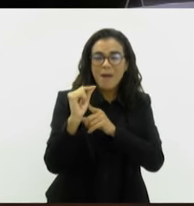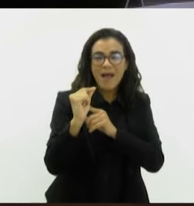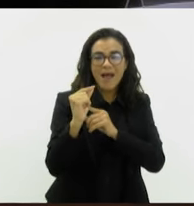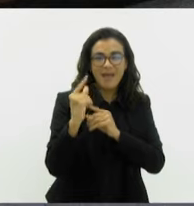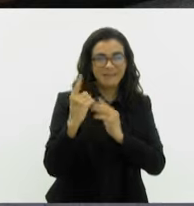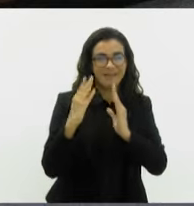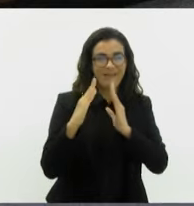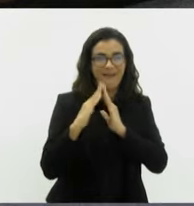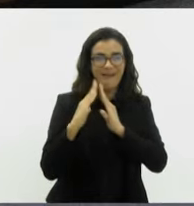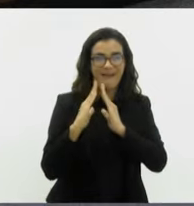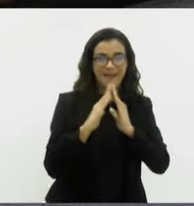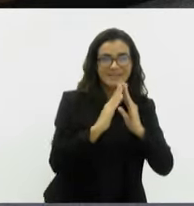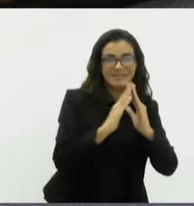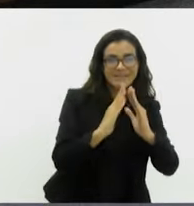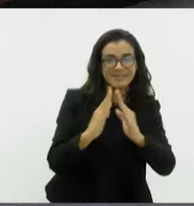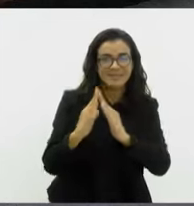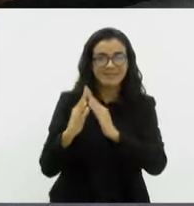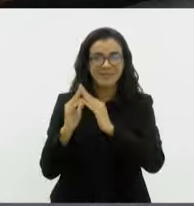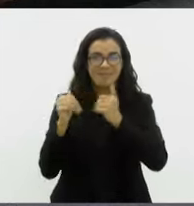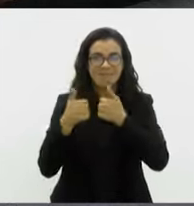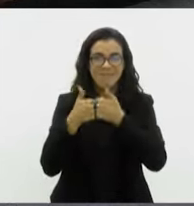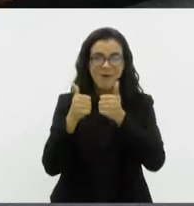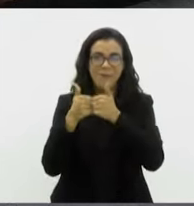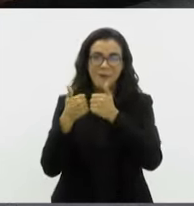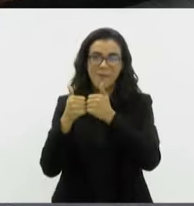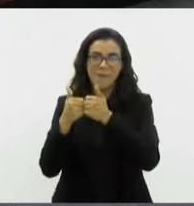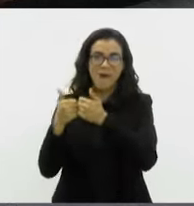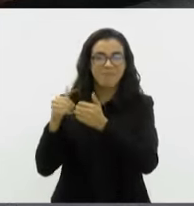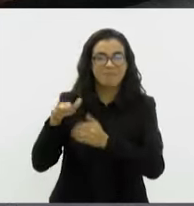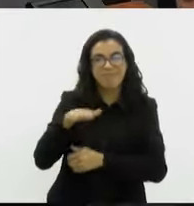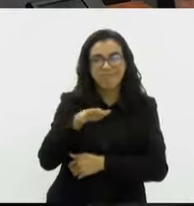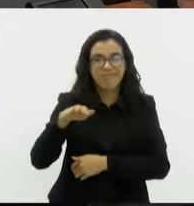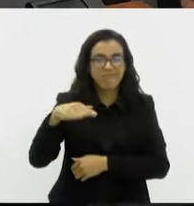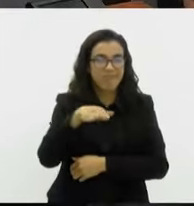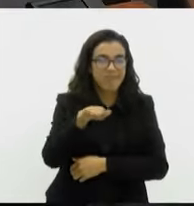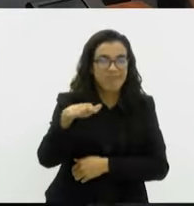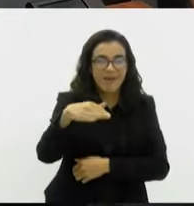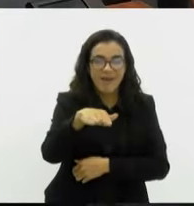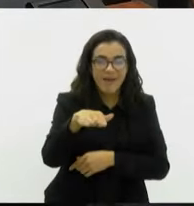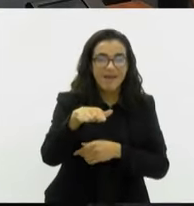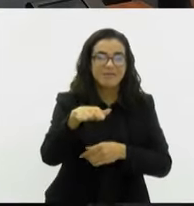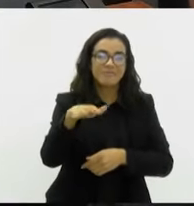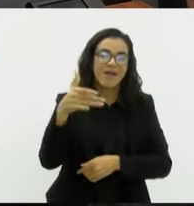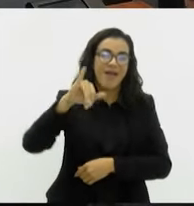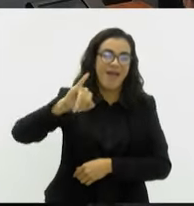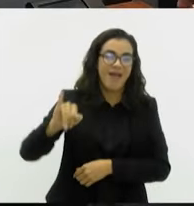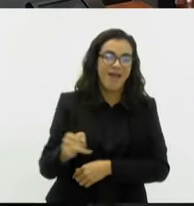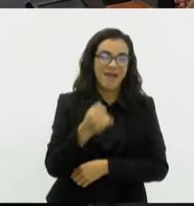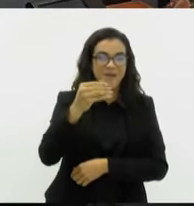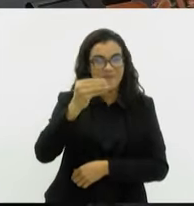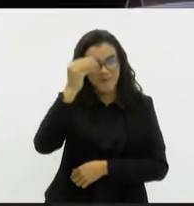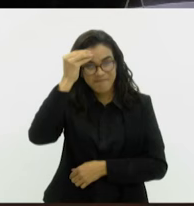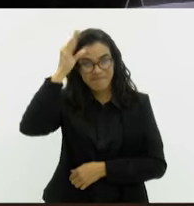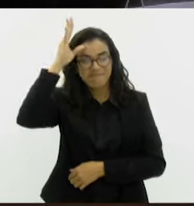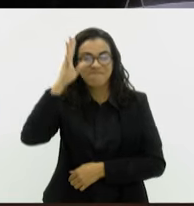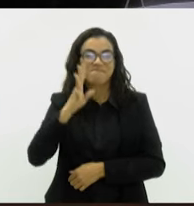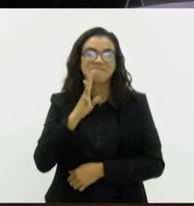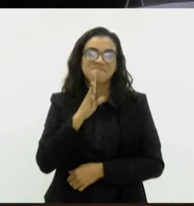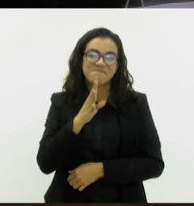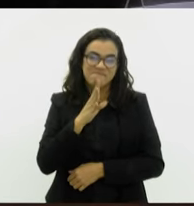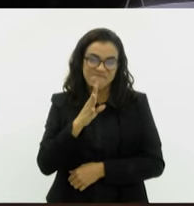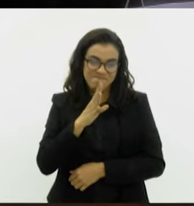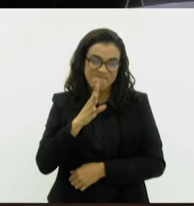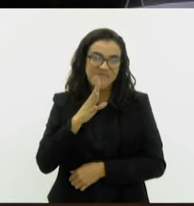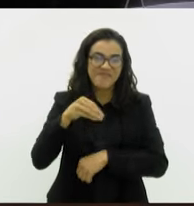suas residências para aproveitar a todo esse conhecimento toda essa sabedoria que vai ser